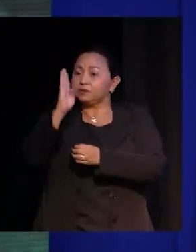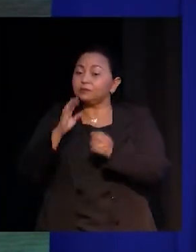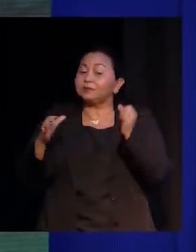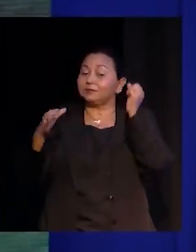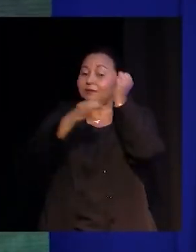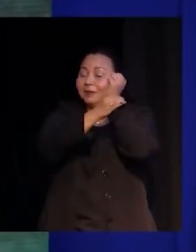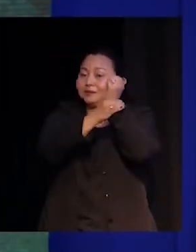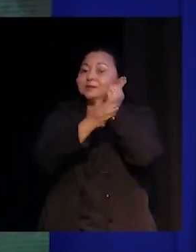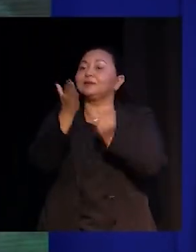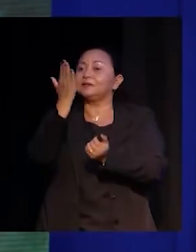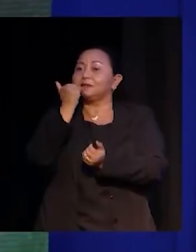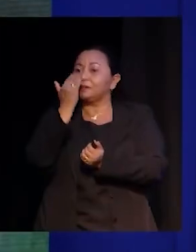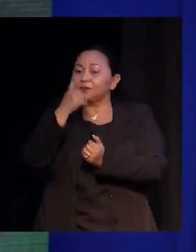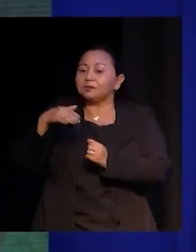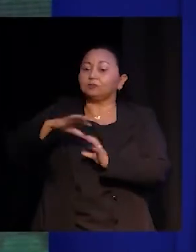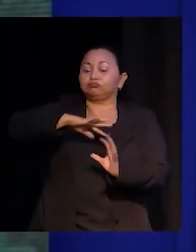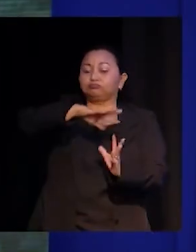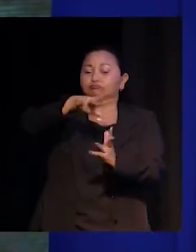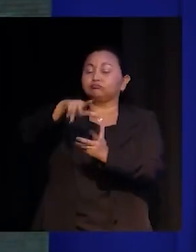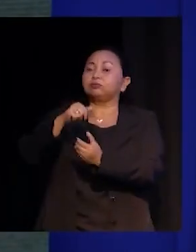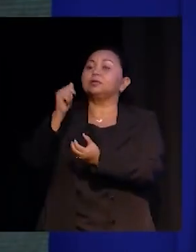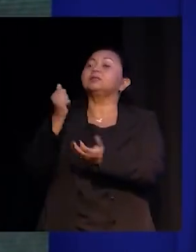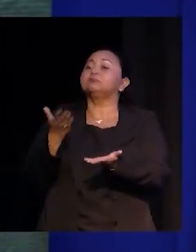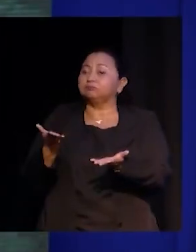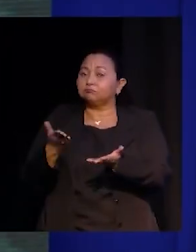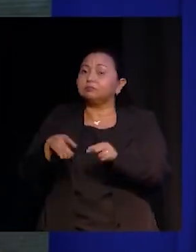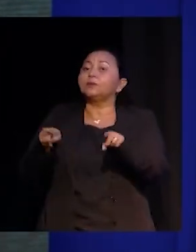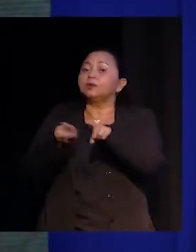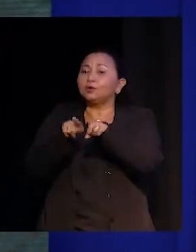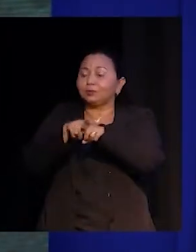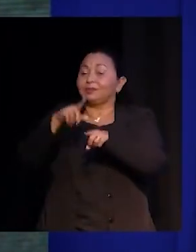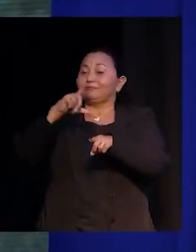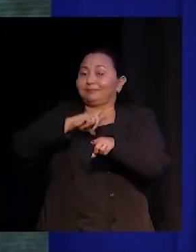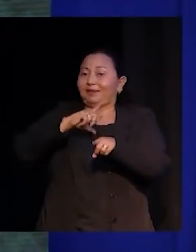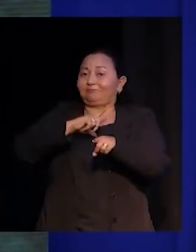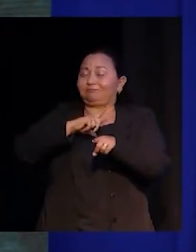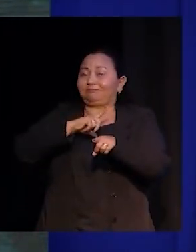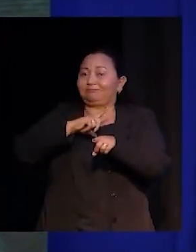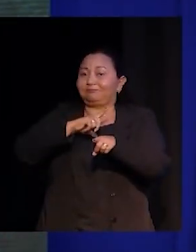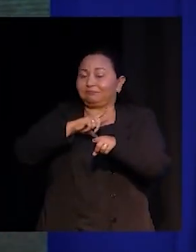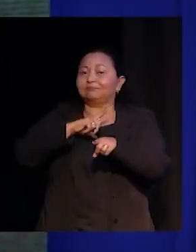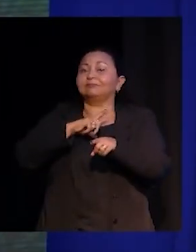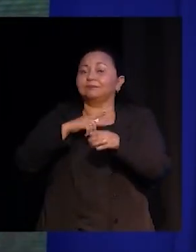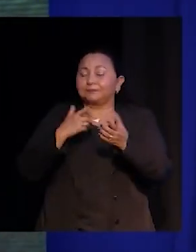segurança alimentar do planeta, porque dispõe dos fatores